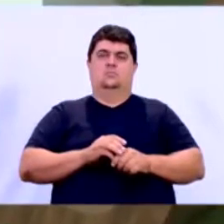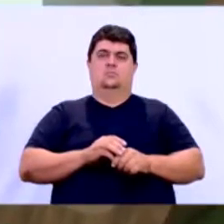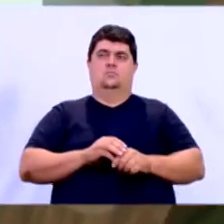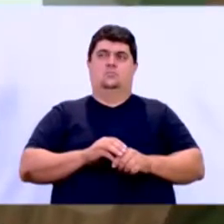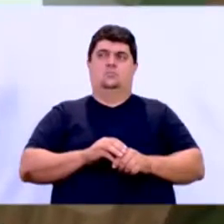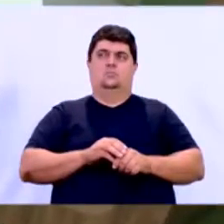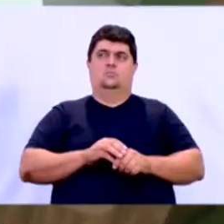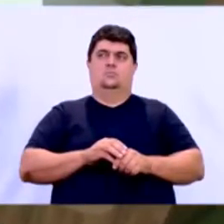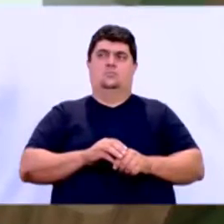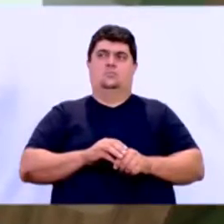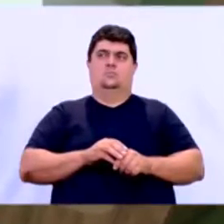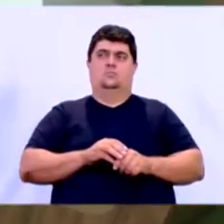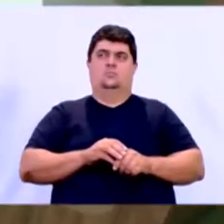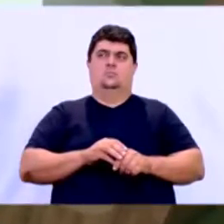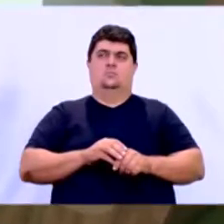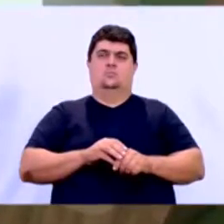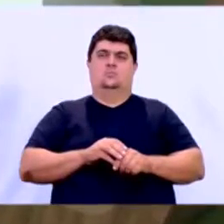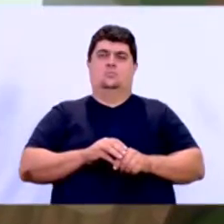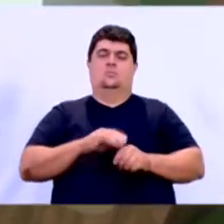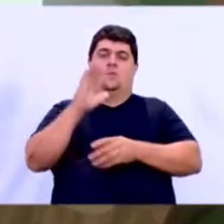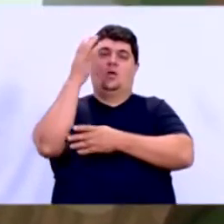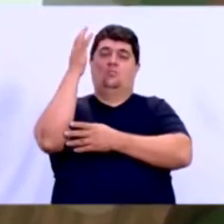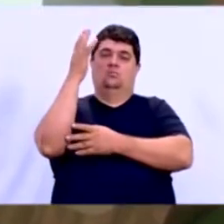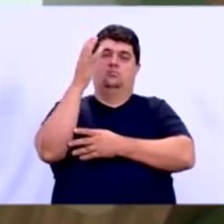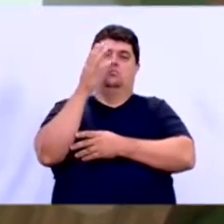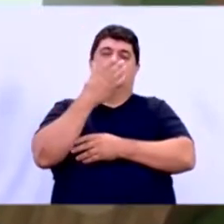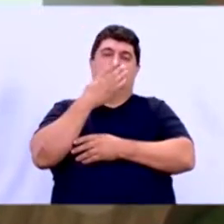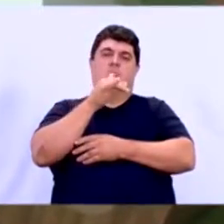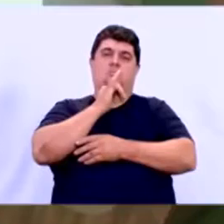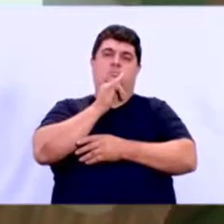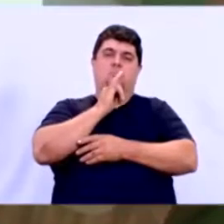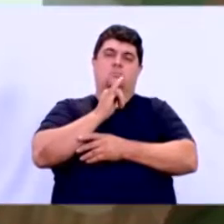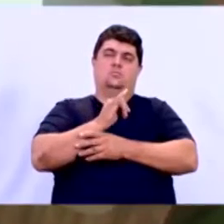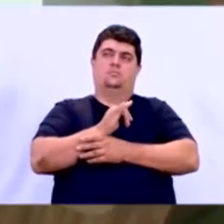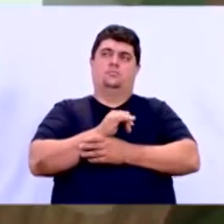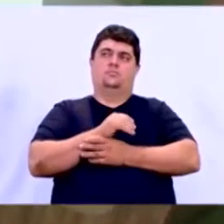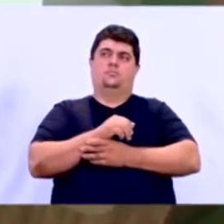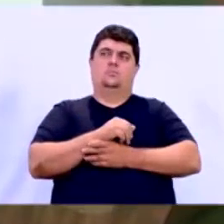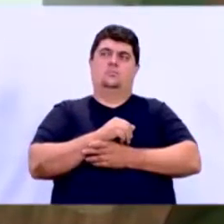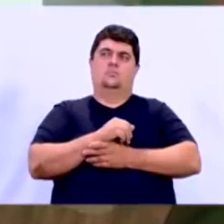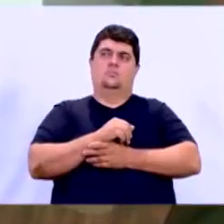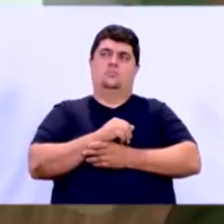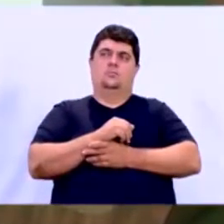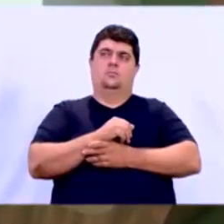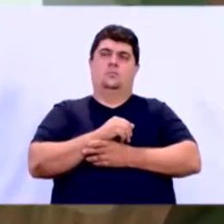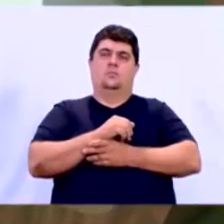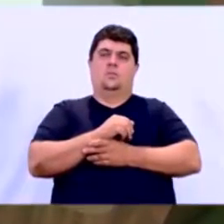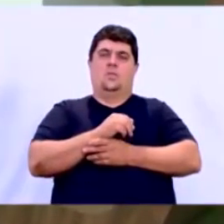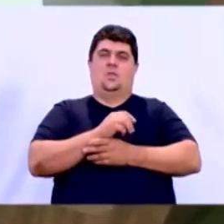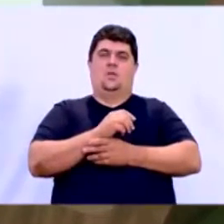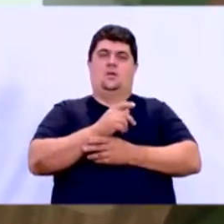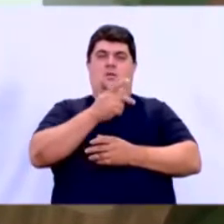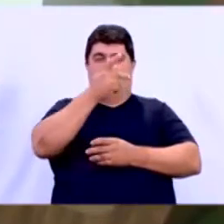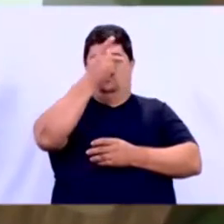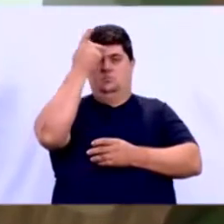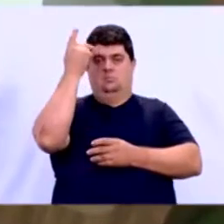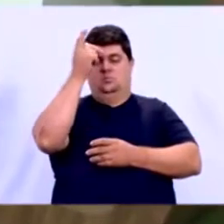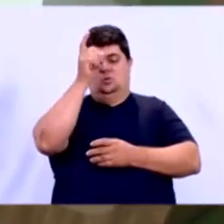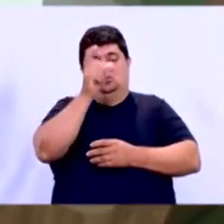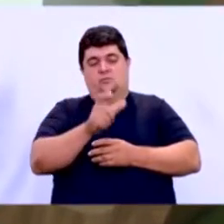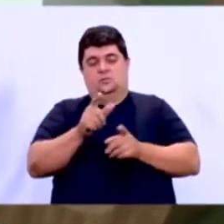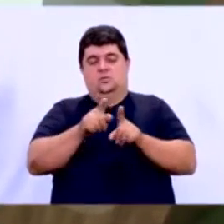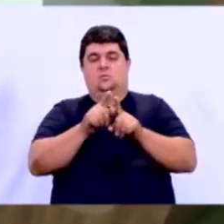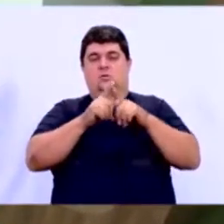também, continuando como exemplo do pessoal das mudas de árvores, eles colocaram que os clientes seriam pessoas físicas e jurídicas